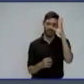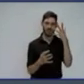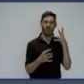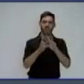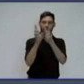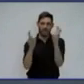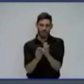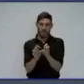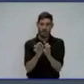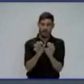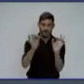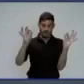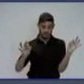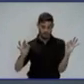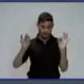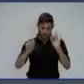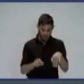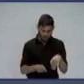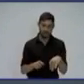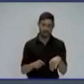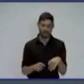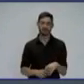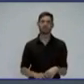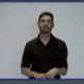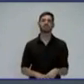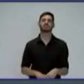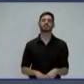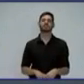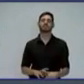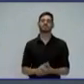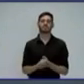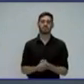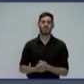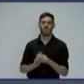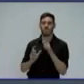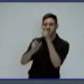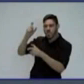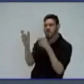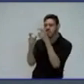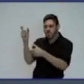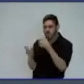Concluo, prezados ministros. Insulto não é argumento.